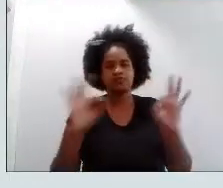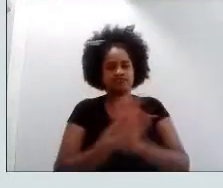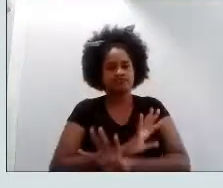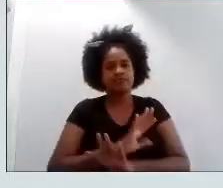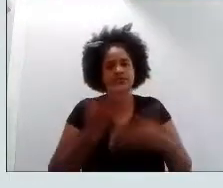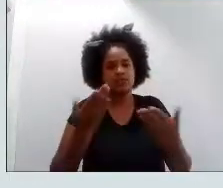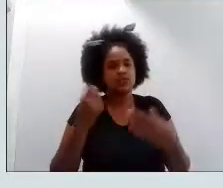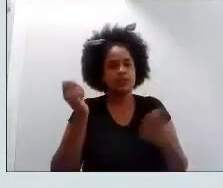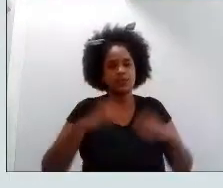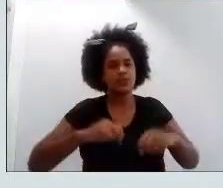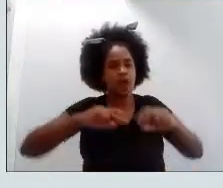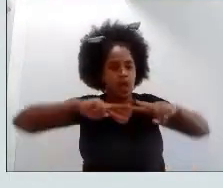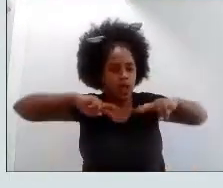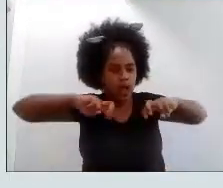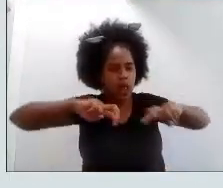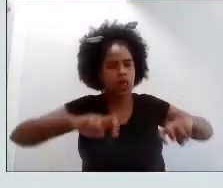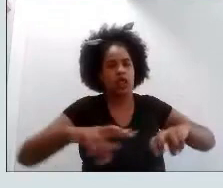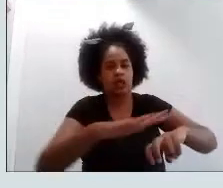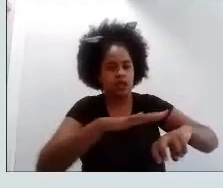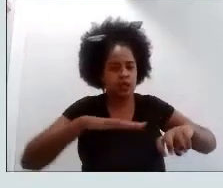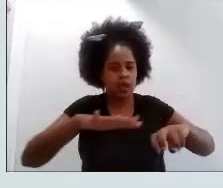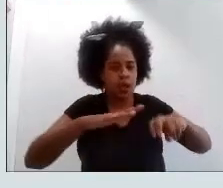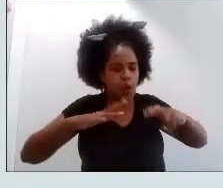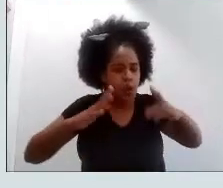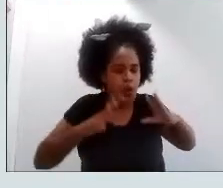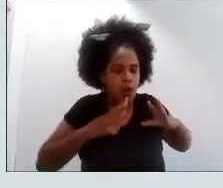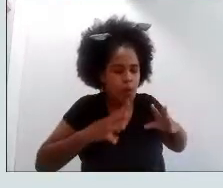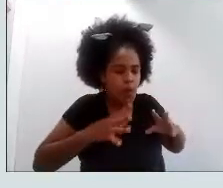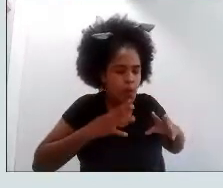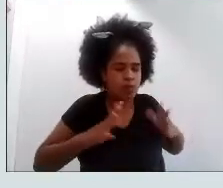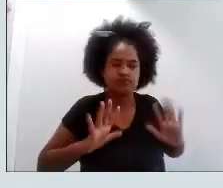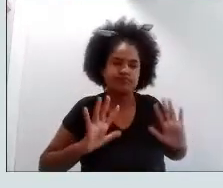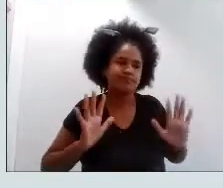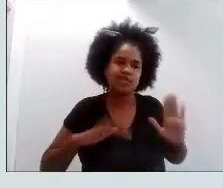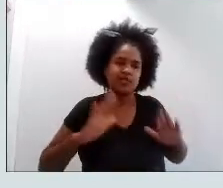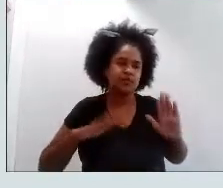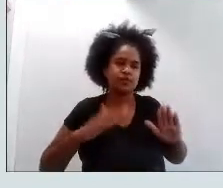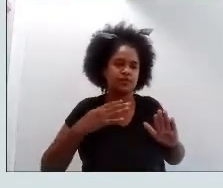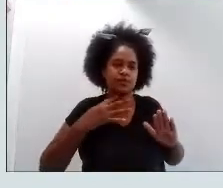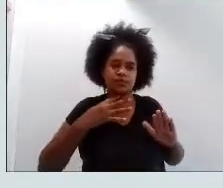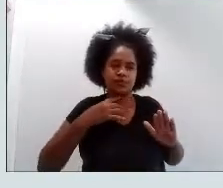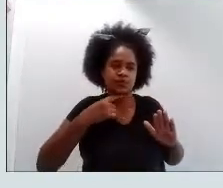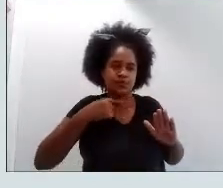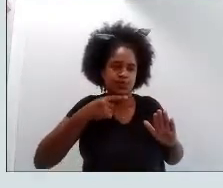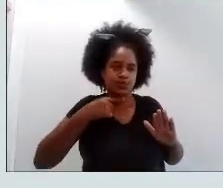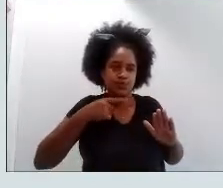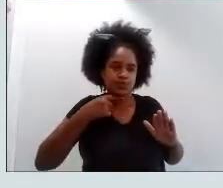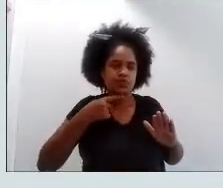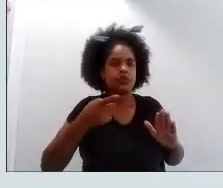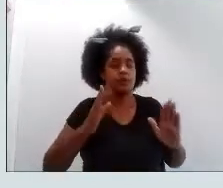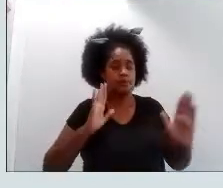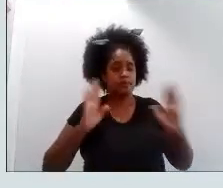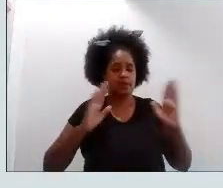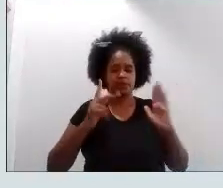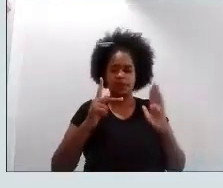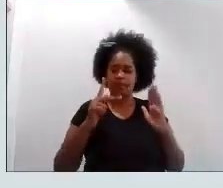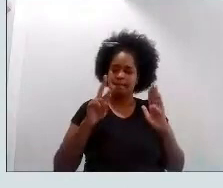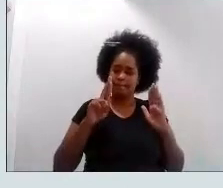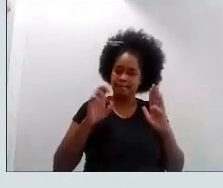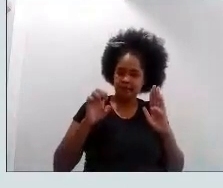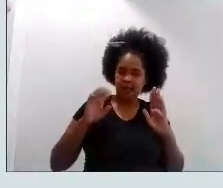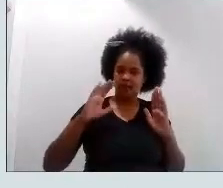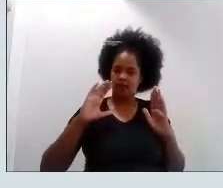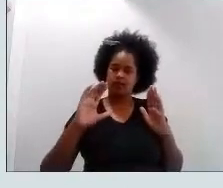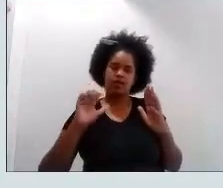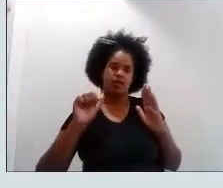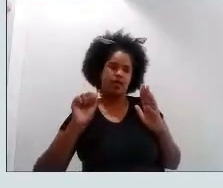explorar melhor esse território tão vasto e ainda desconhecido que é esse período pré-cabralino.